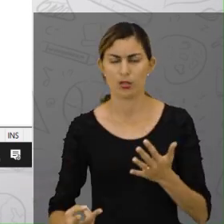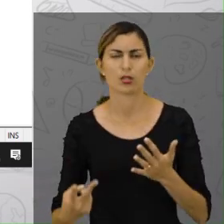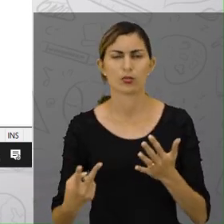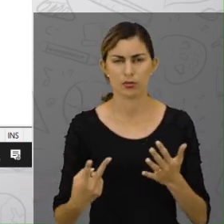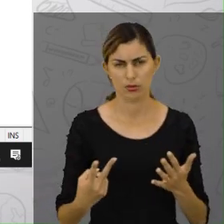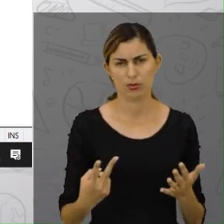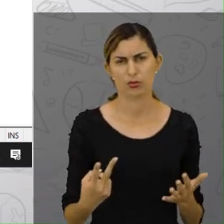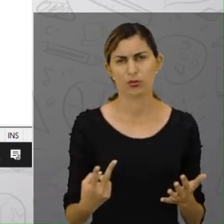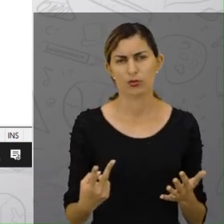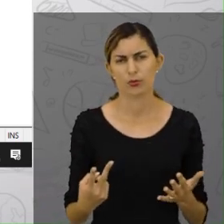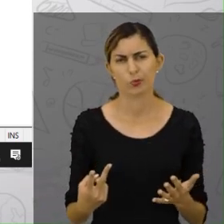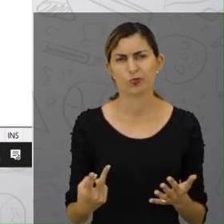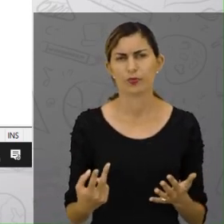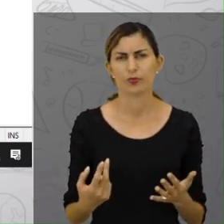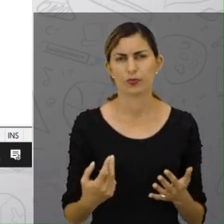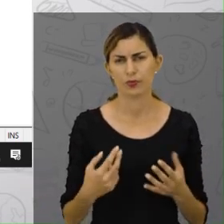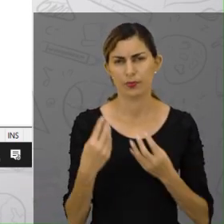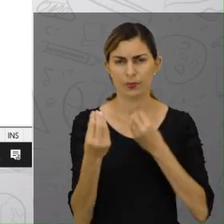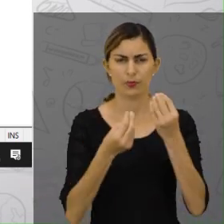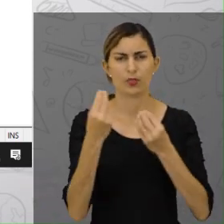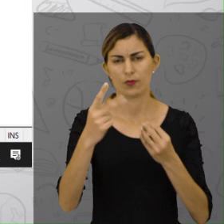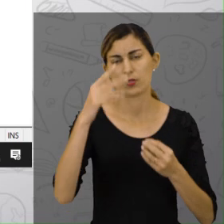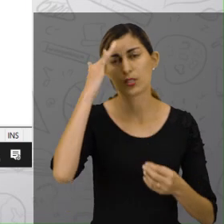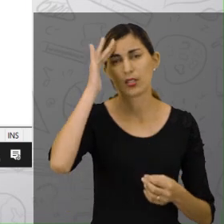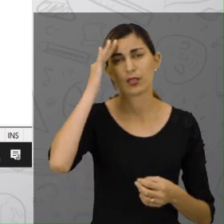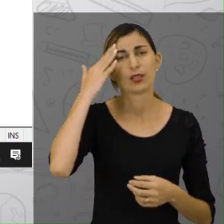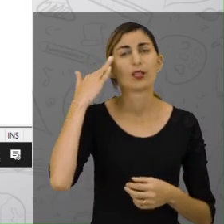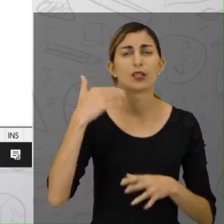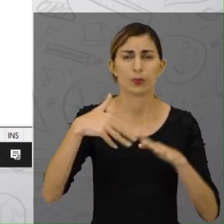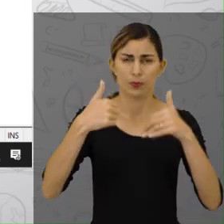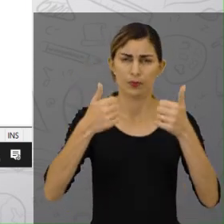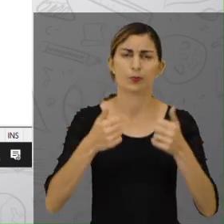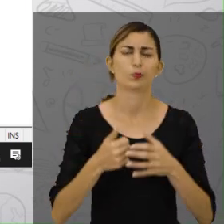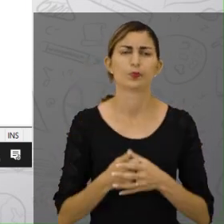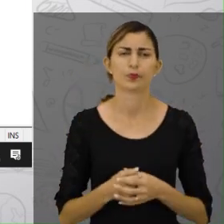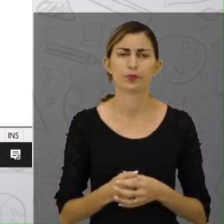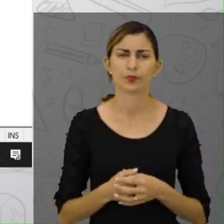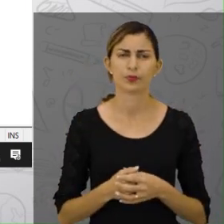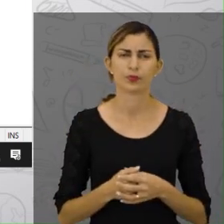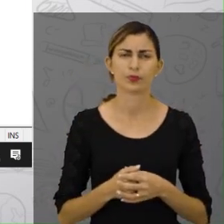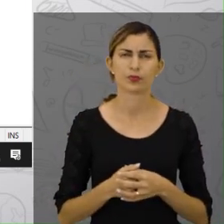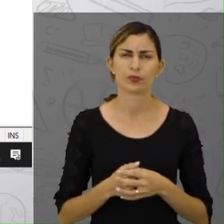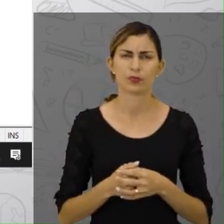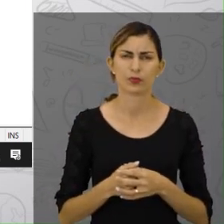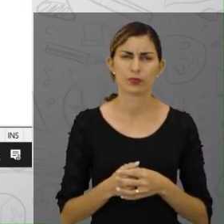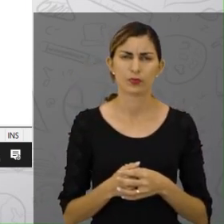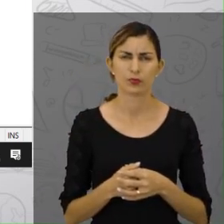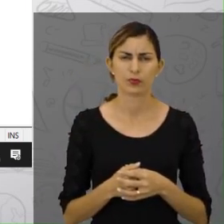Traduzindo em miúdos, para que você entenda melhor,